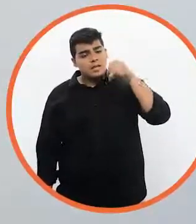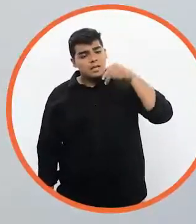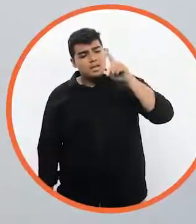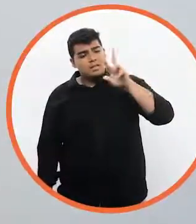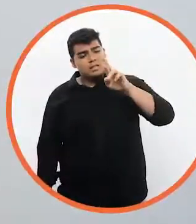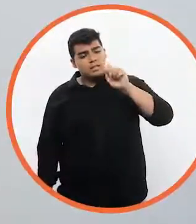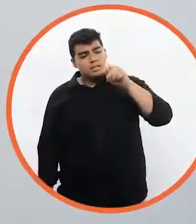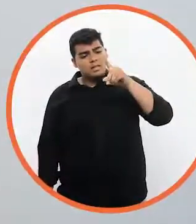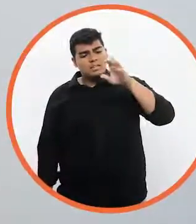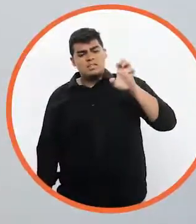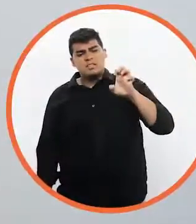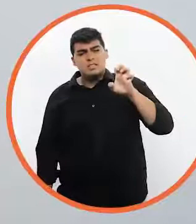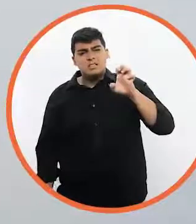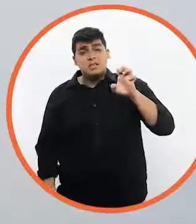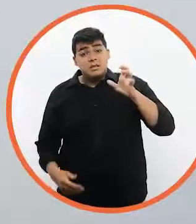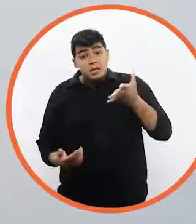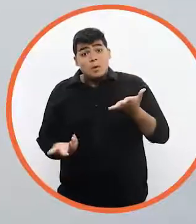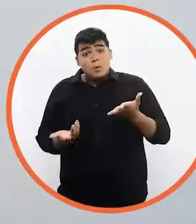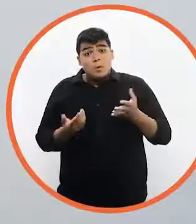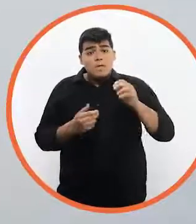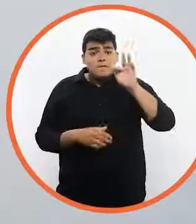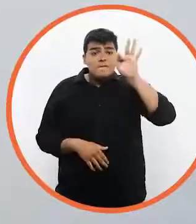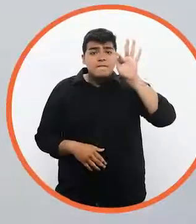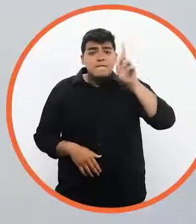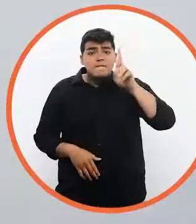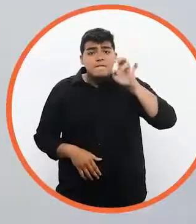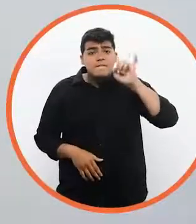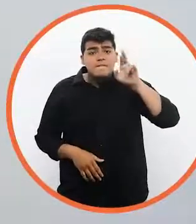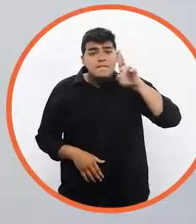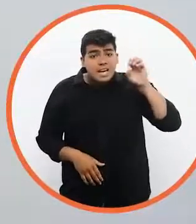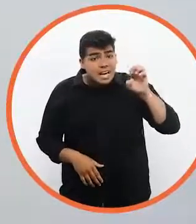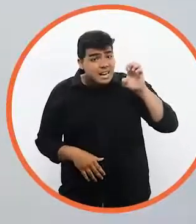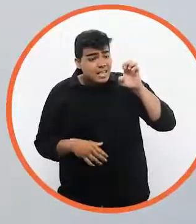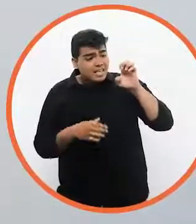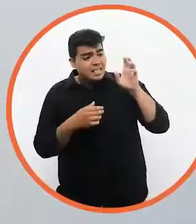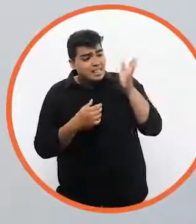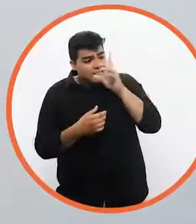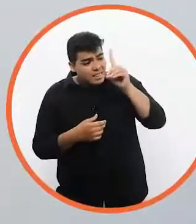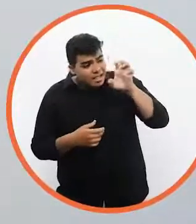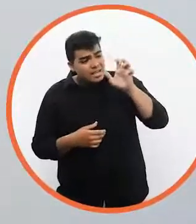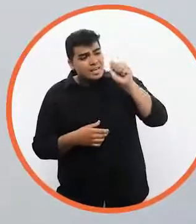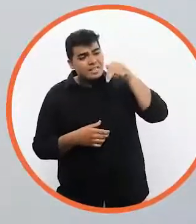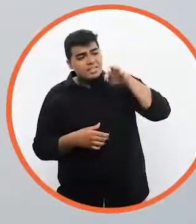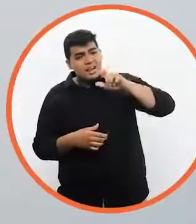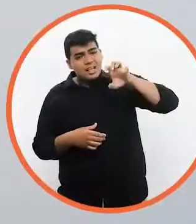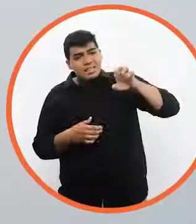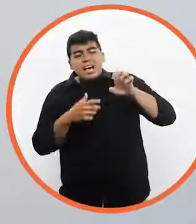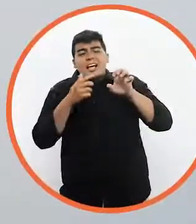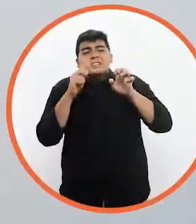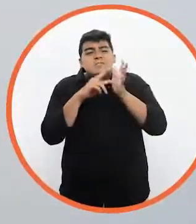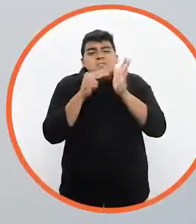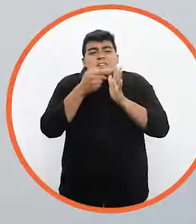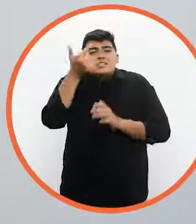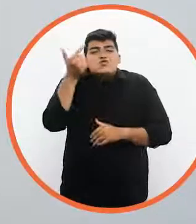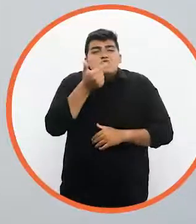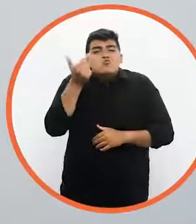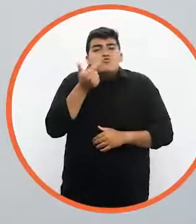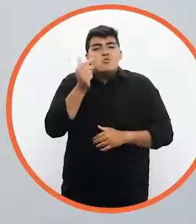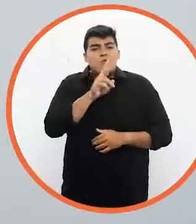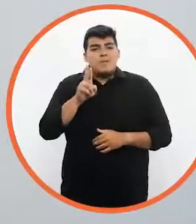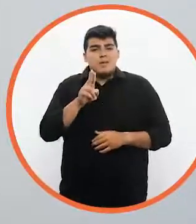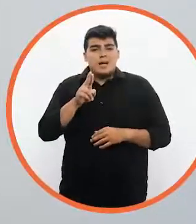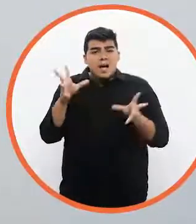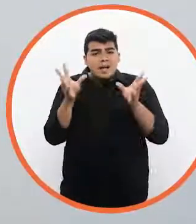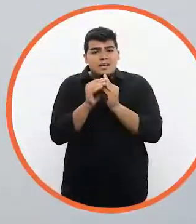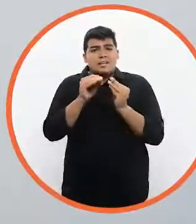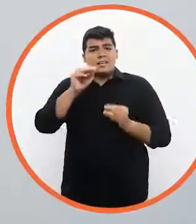de Andrade são mis apelidos. Ou seja, esses nomes são os nomes que eu herdei dos meus pais. Então, apelidos é um outro